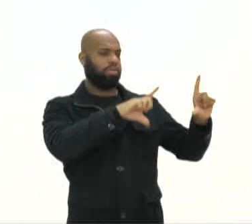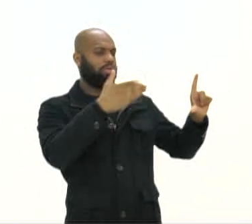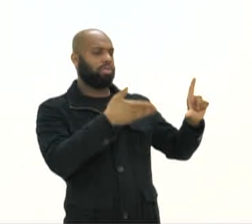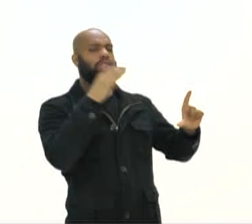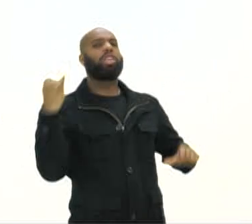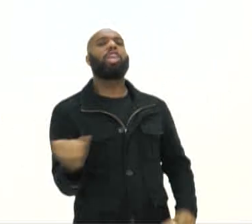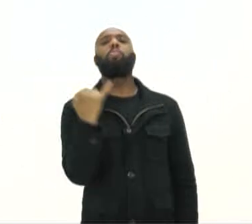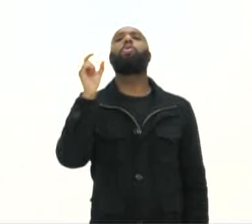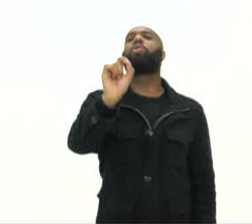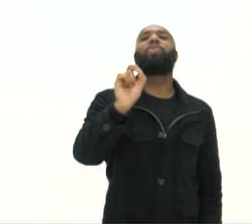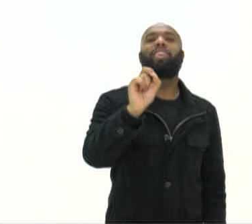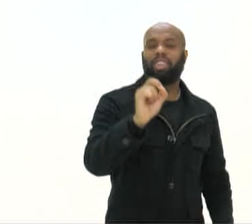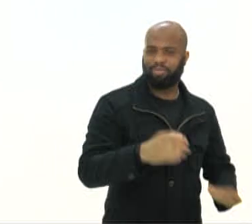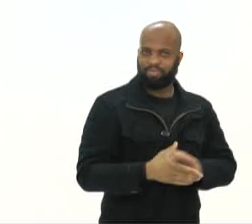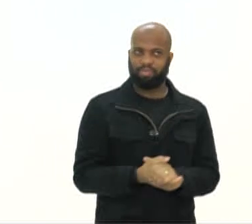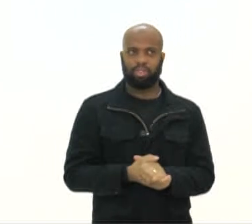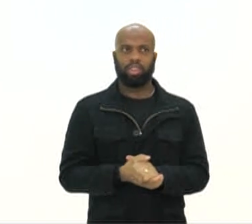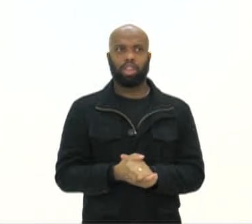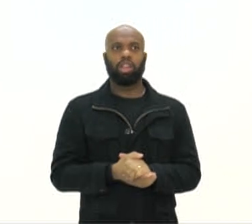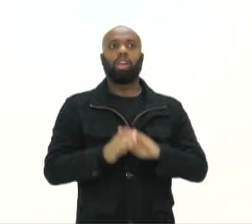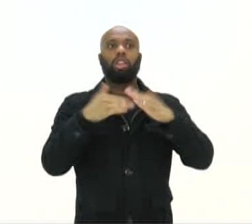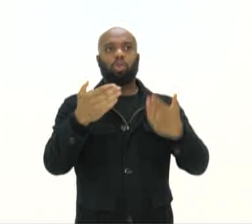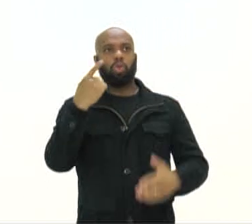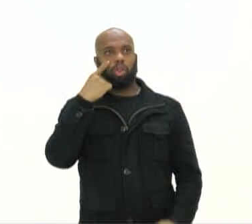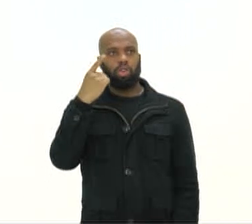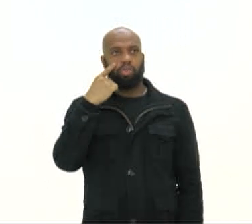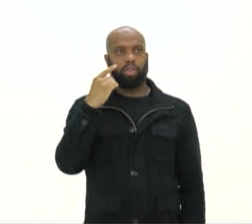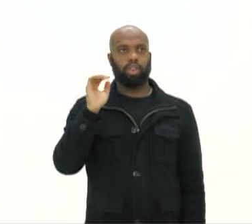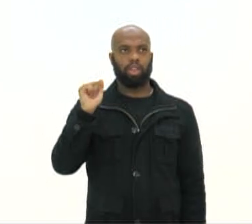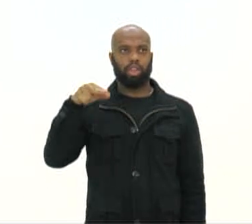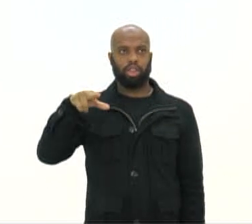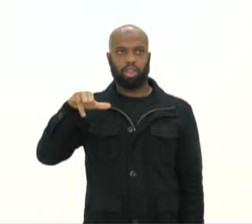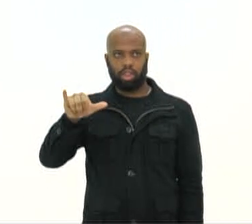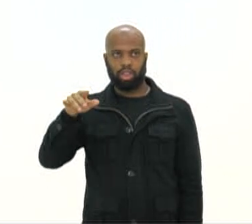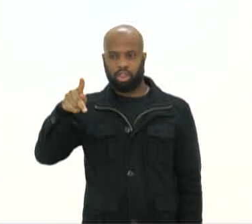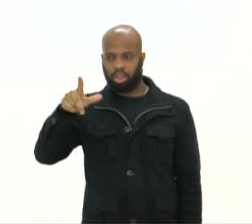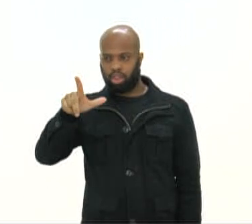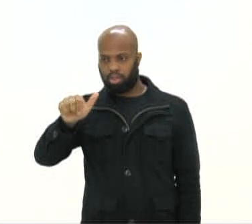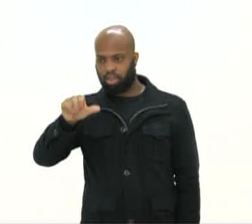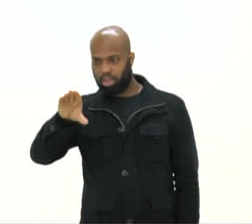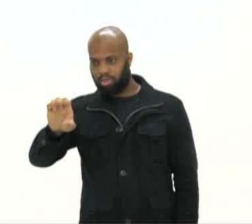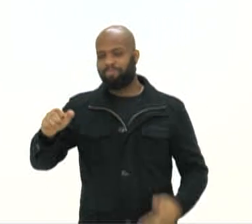importância da... Quando você pega any place, em